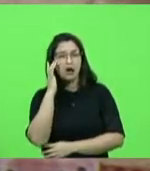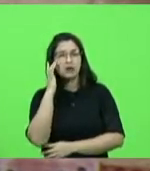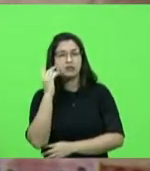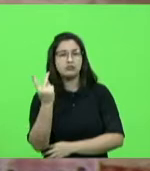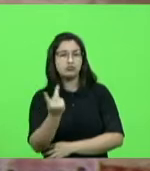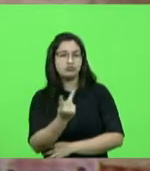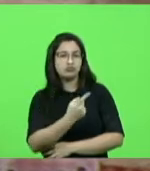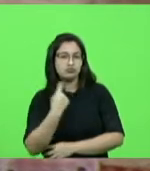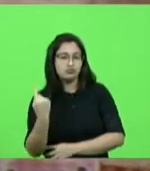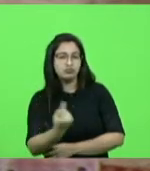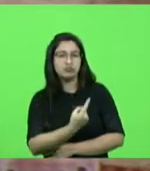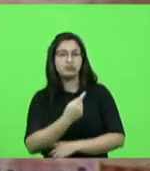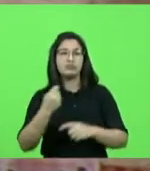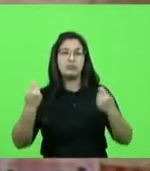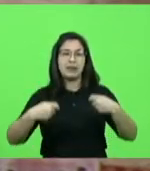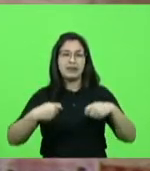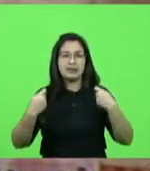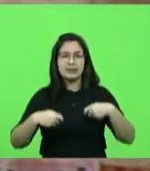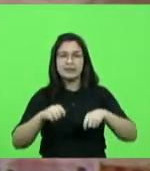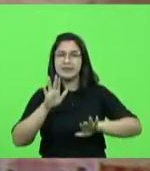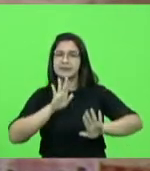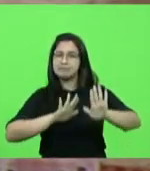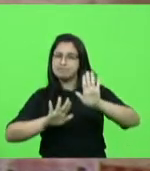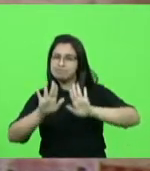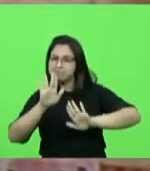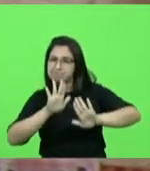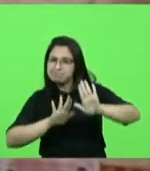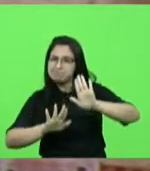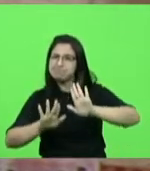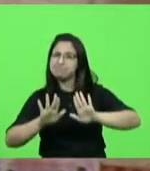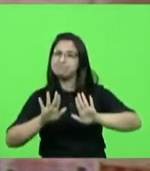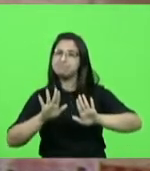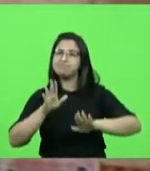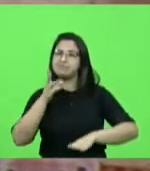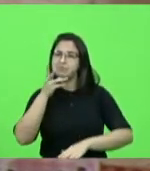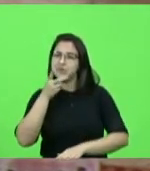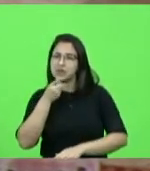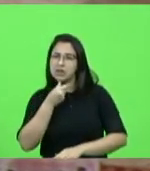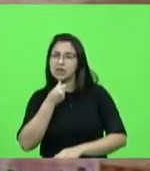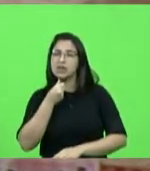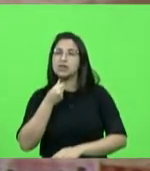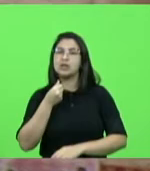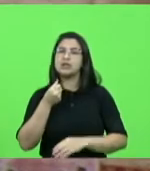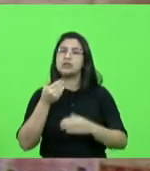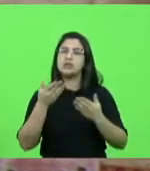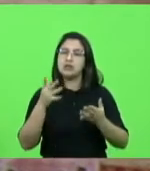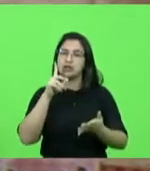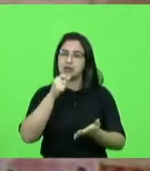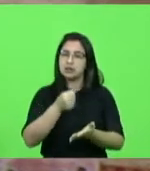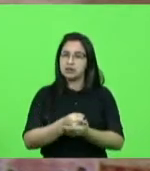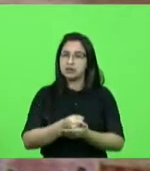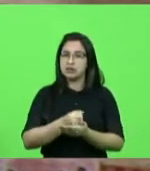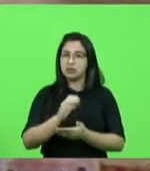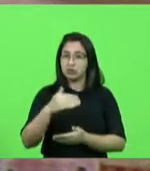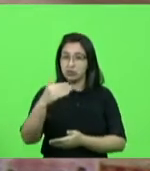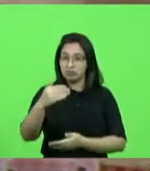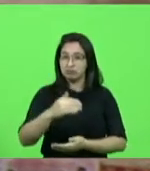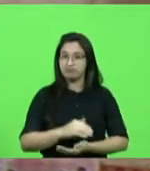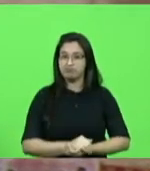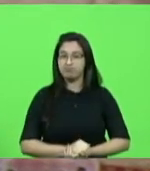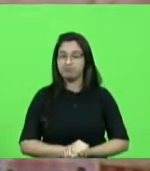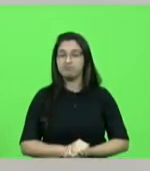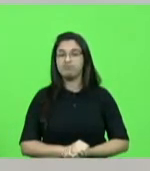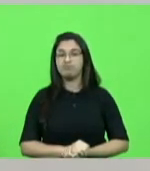temos que ter um pouquinho mais de vagar para tomar uma decisão como essa. Obrigado, senhor.